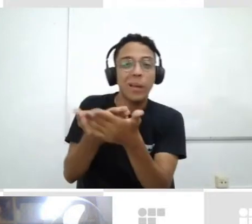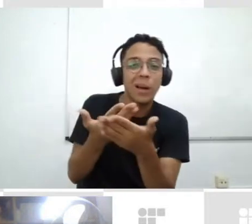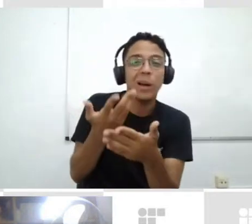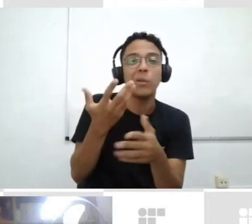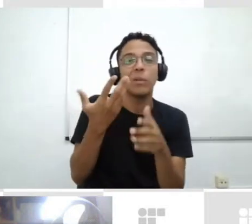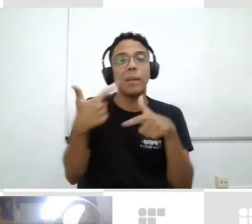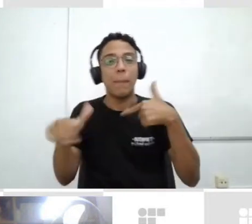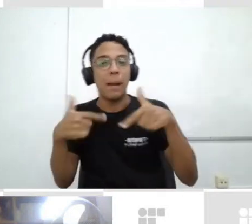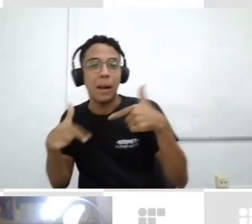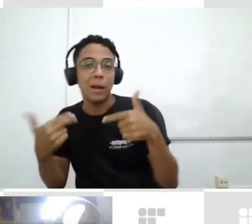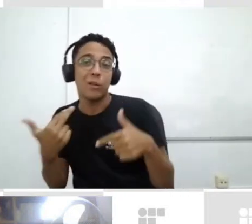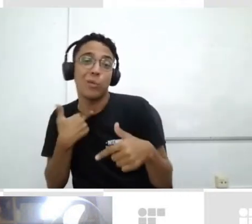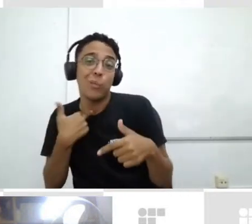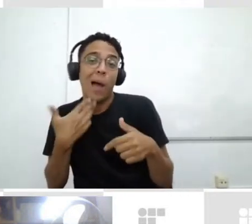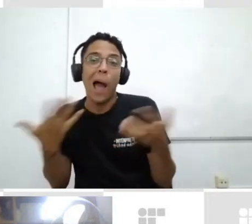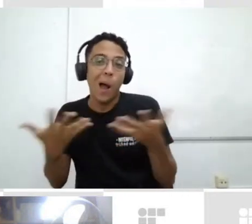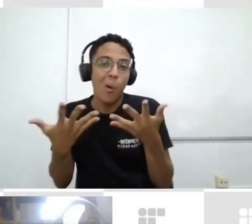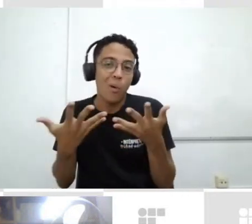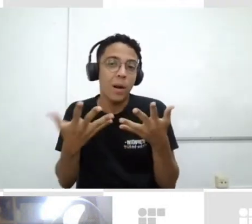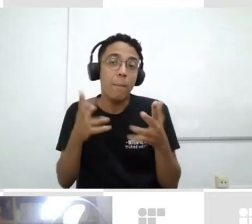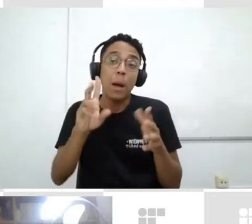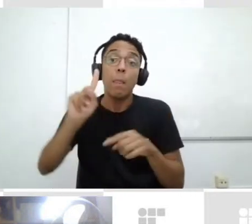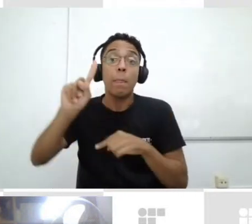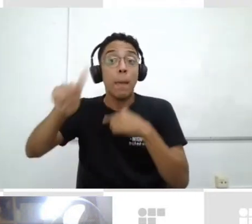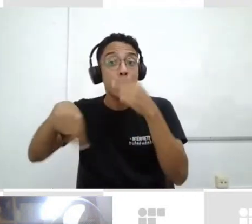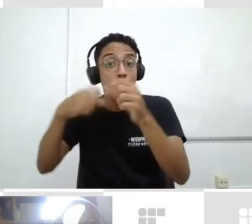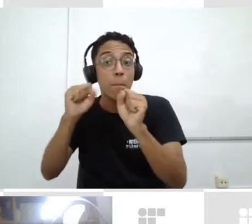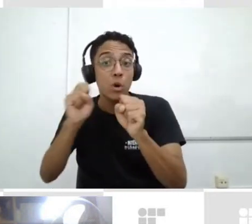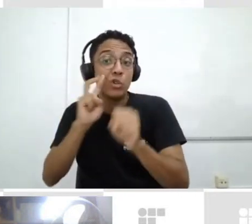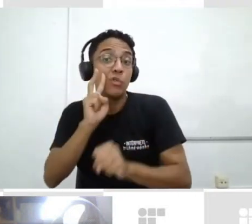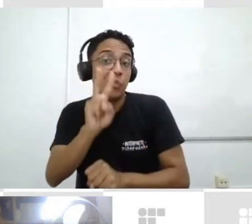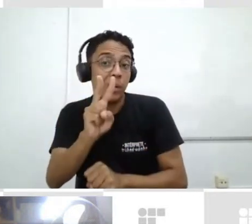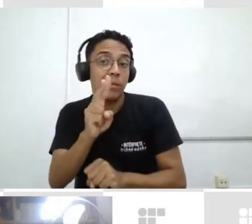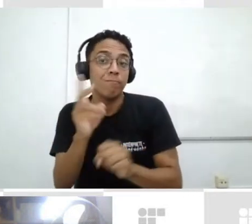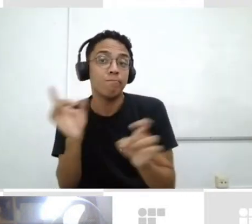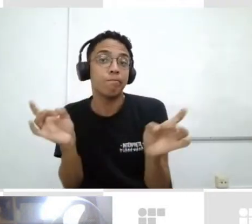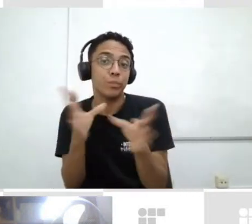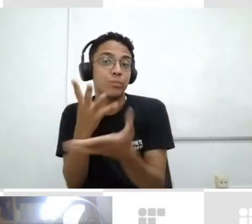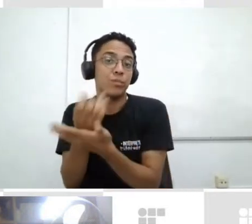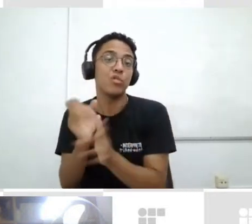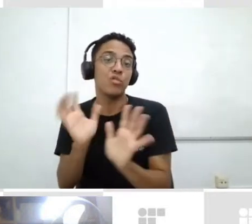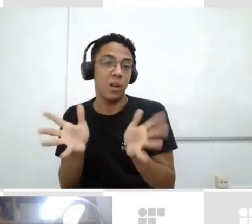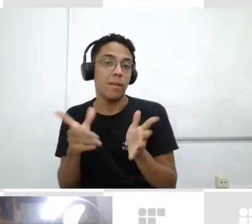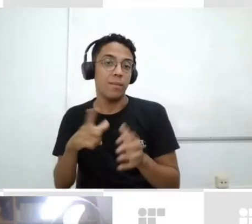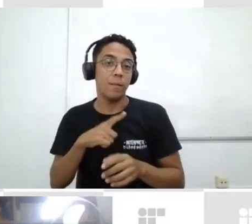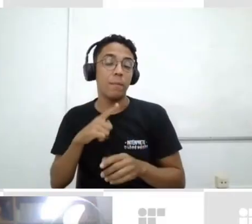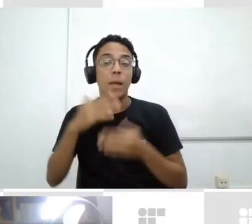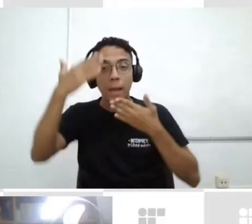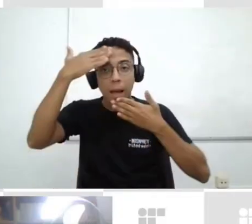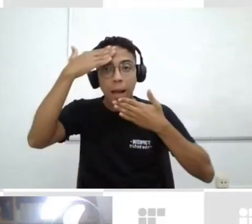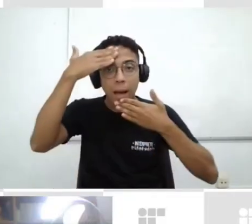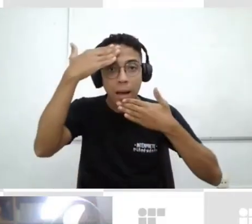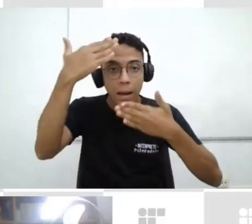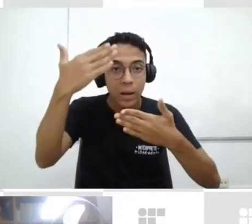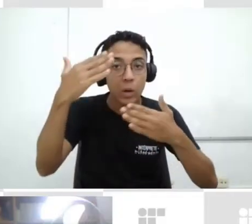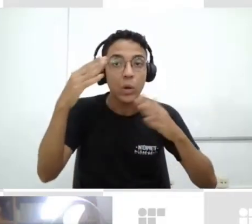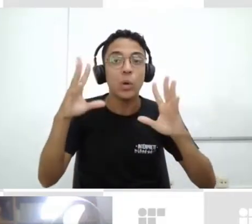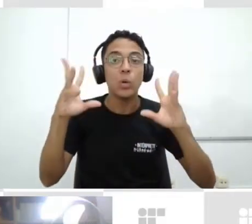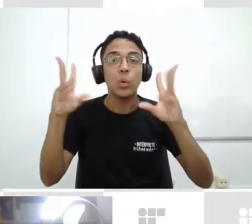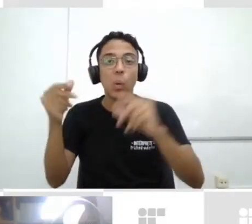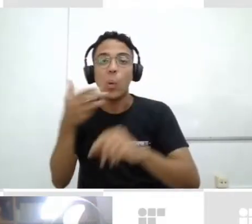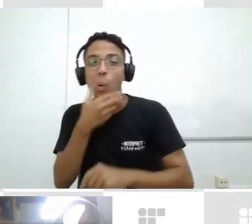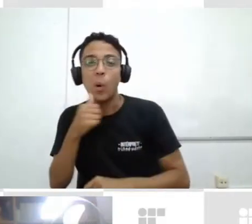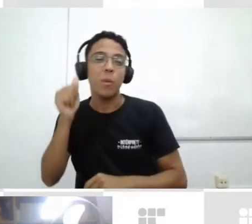forma síncrona, né? Mas vão acessar esse conteúdo posteriormente depois também, né? E agradecer a todas e todos